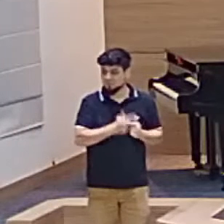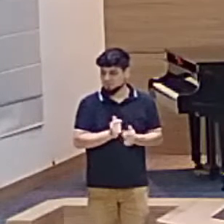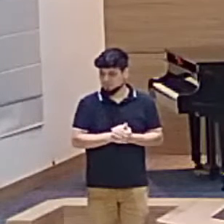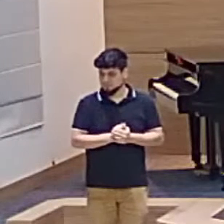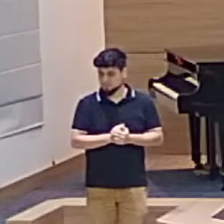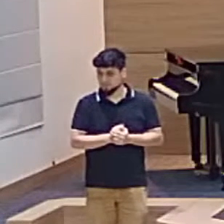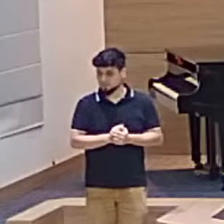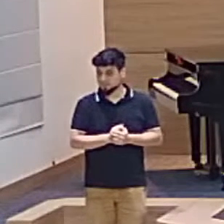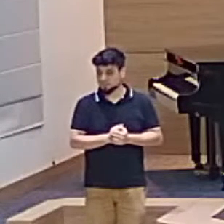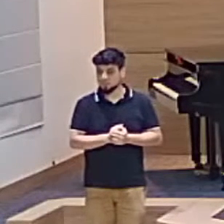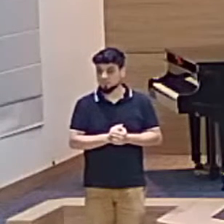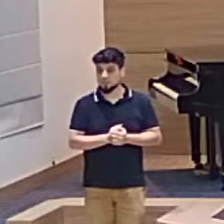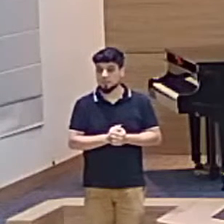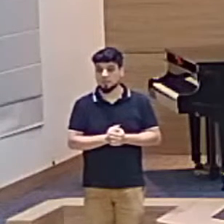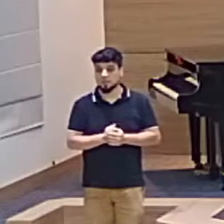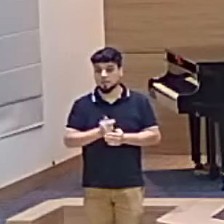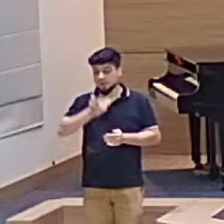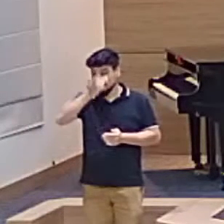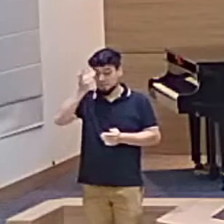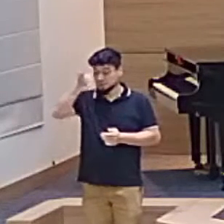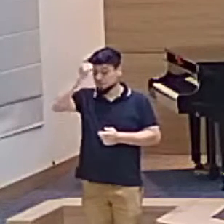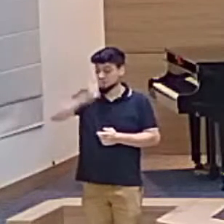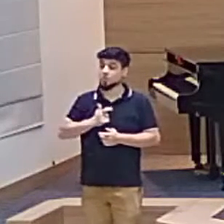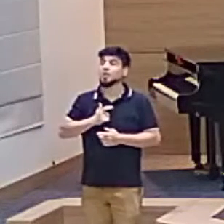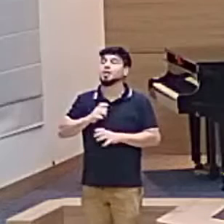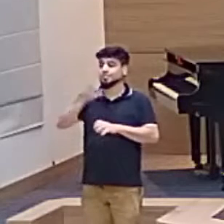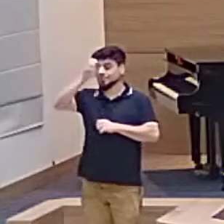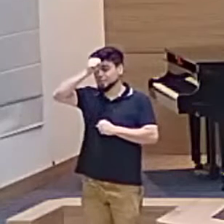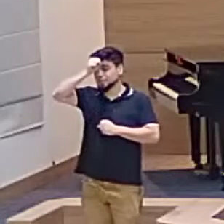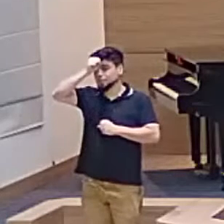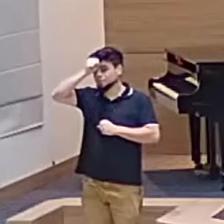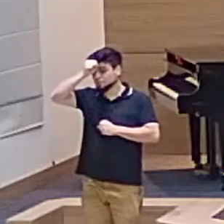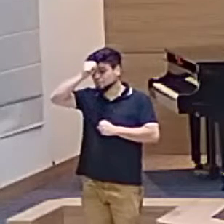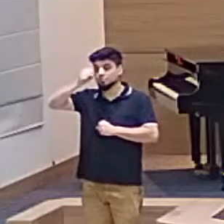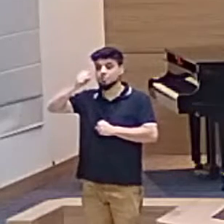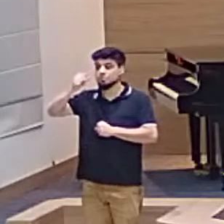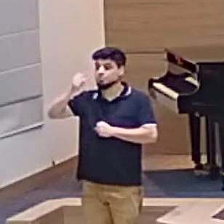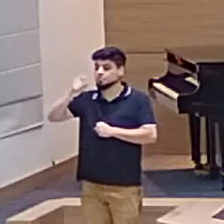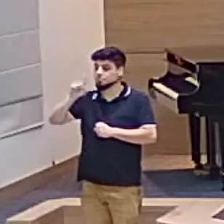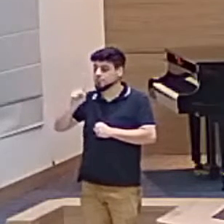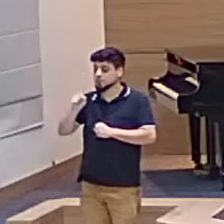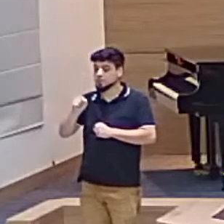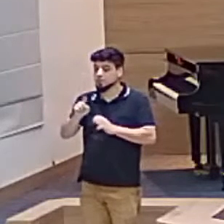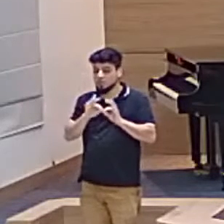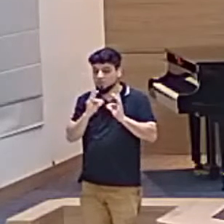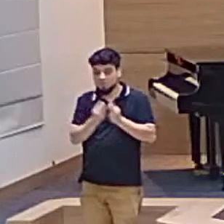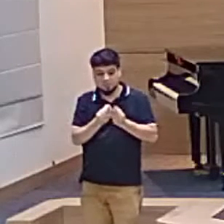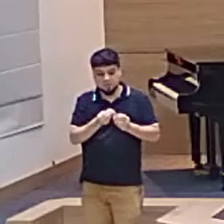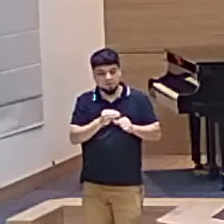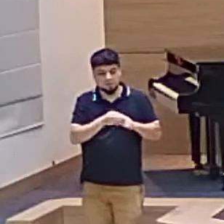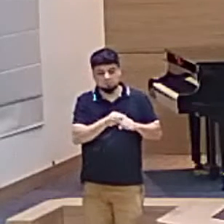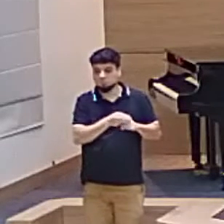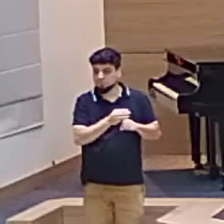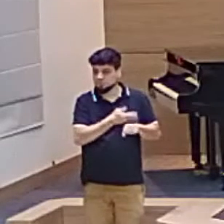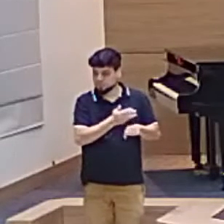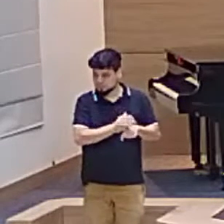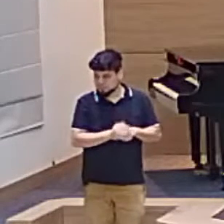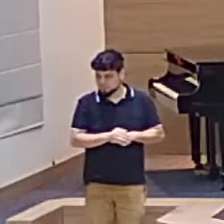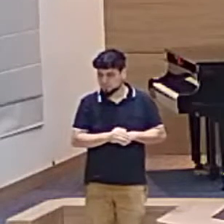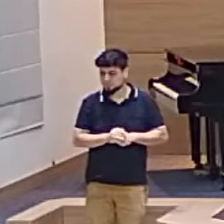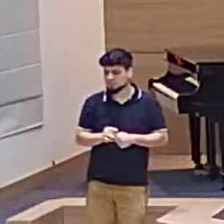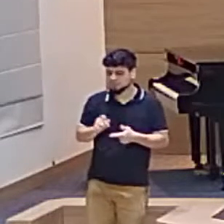aprenderam mas não colocaram em prática um dos servos por exemplo tá lá em Segunda Reis Capítulo 20